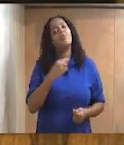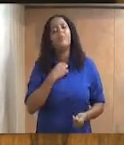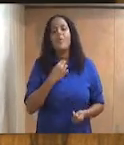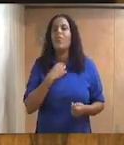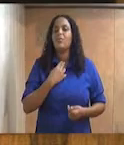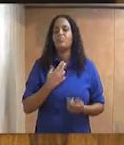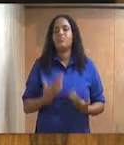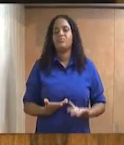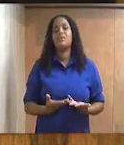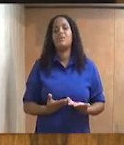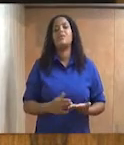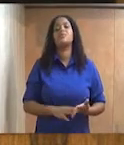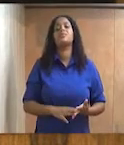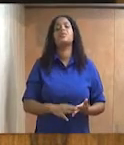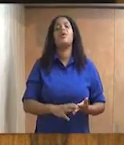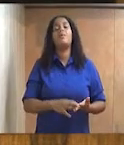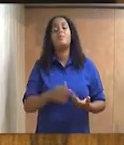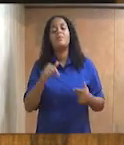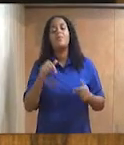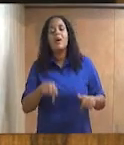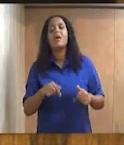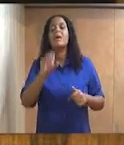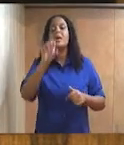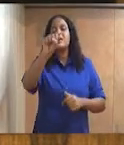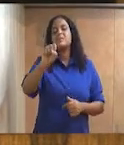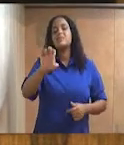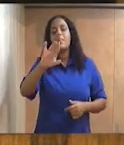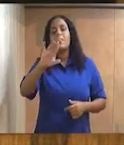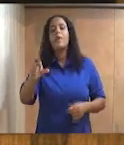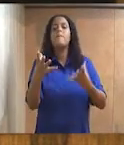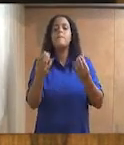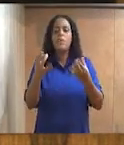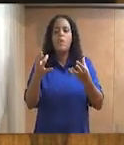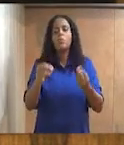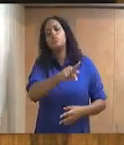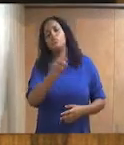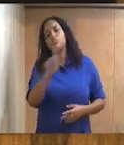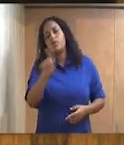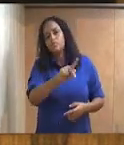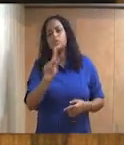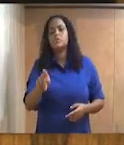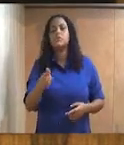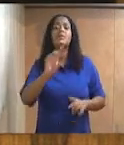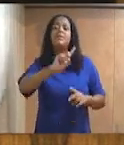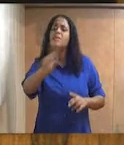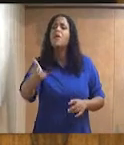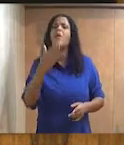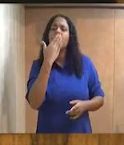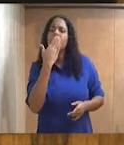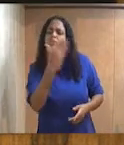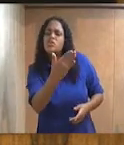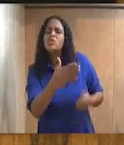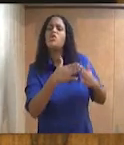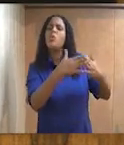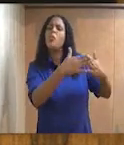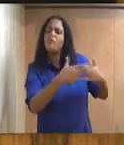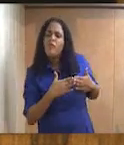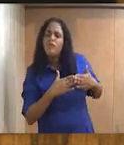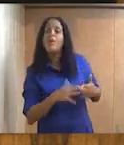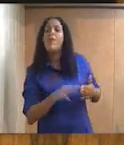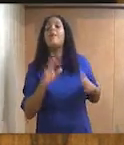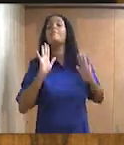presidente? O CEP, que representa milhares de professores, não está pedindo favor, e